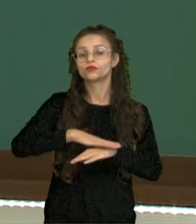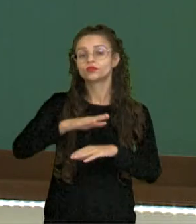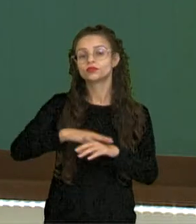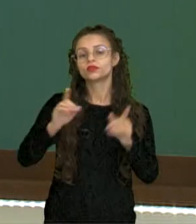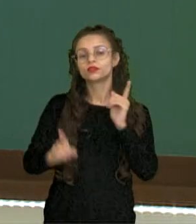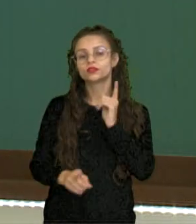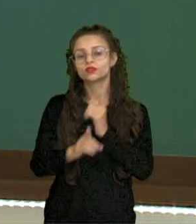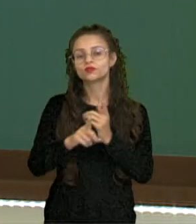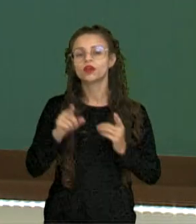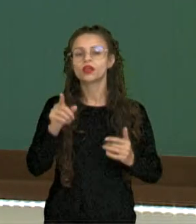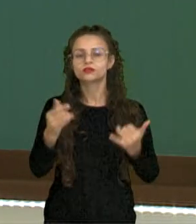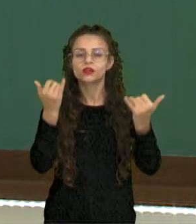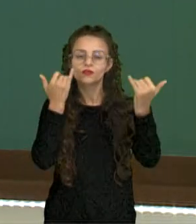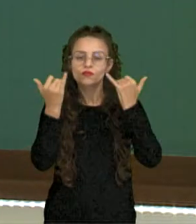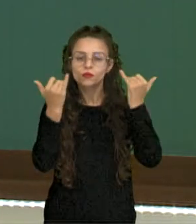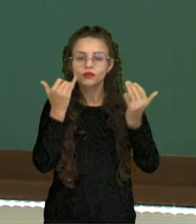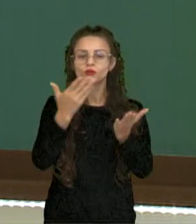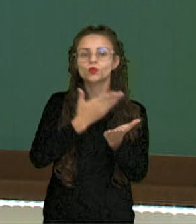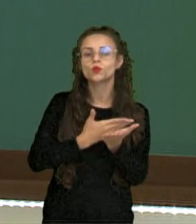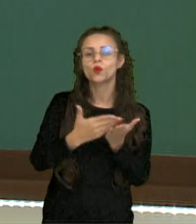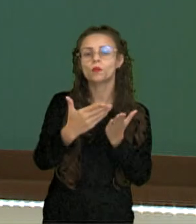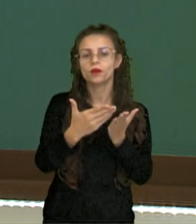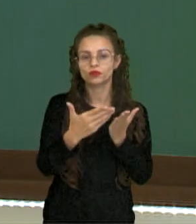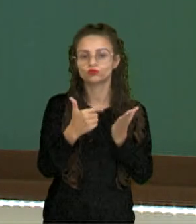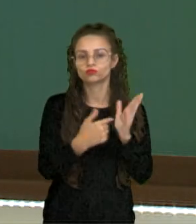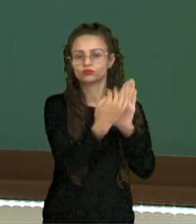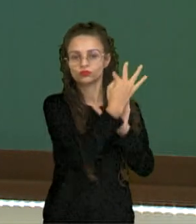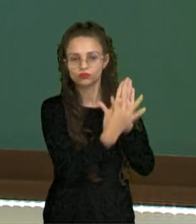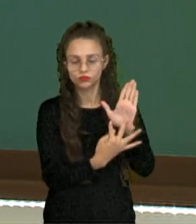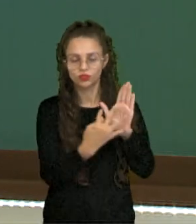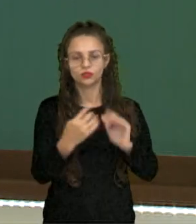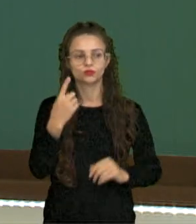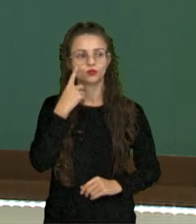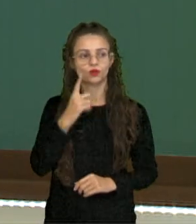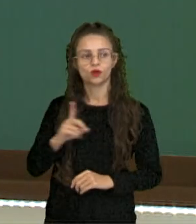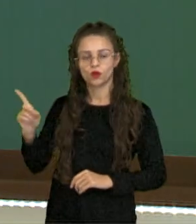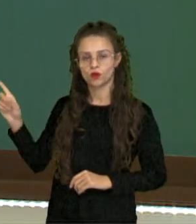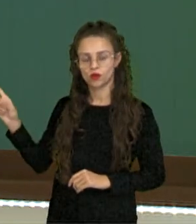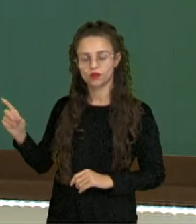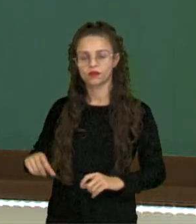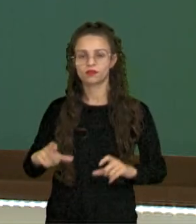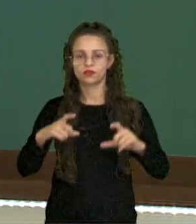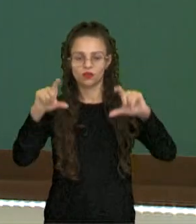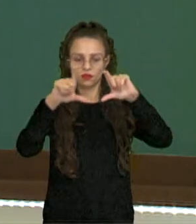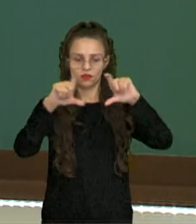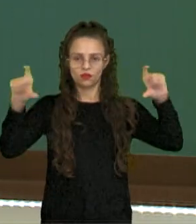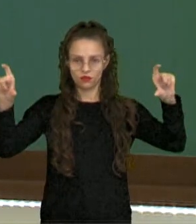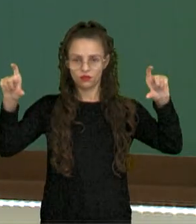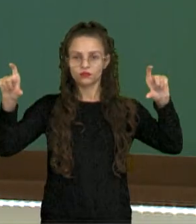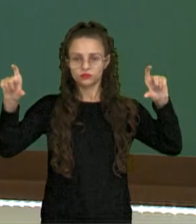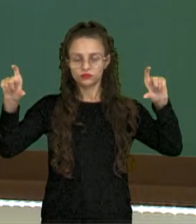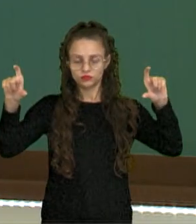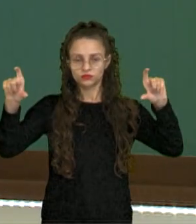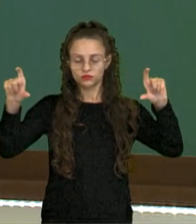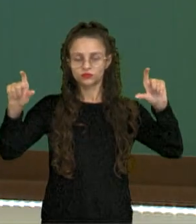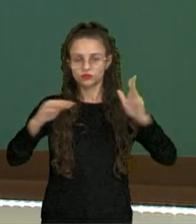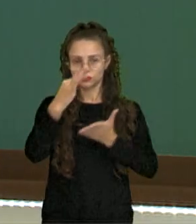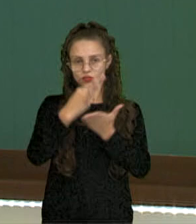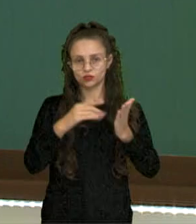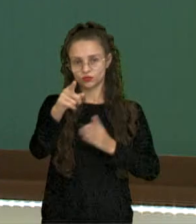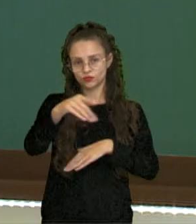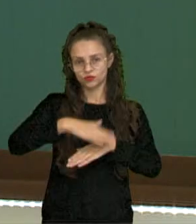Identifique essa informação no começo da notícia. Então, aqui eu projetei para vocês uma parte do editorial para que vocês